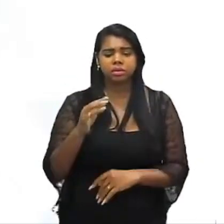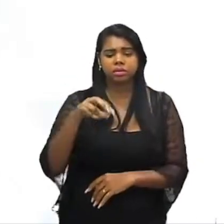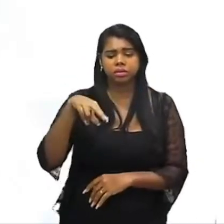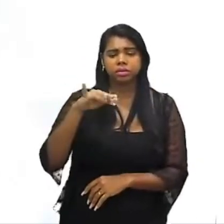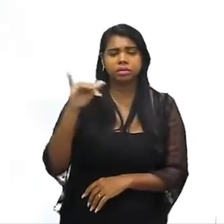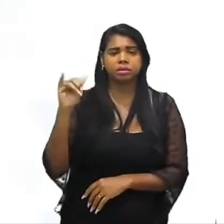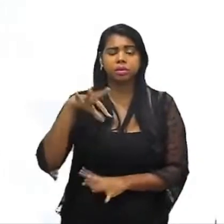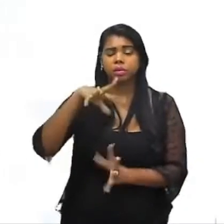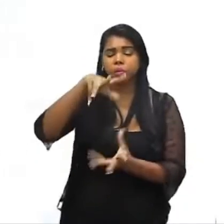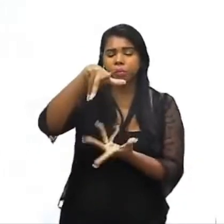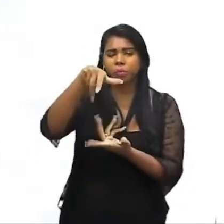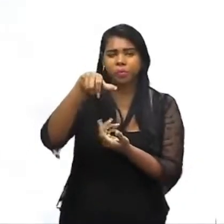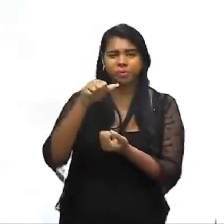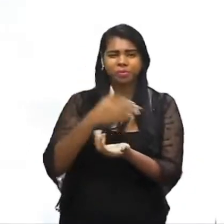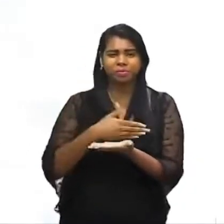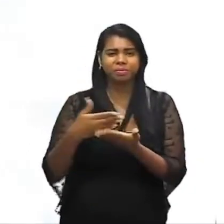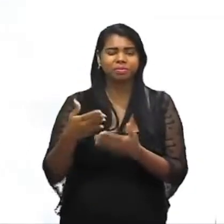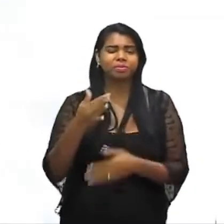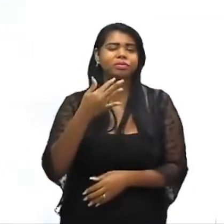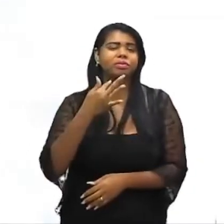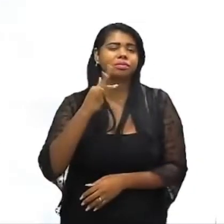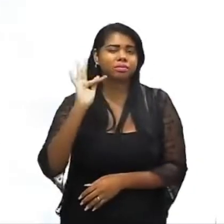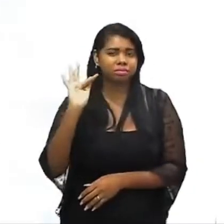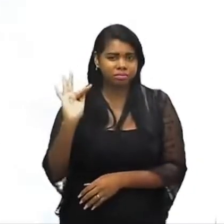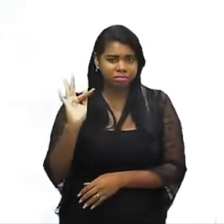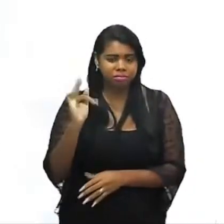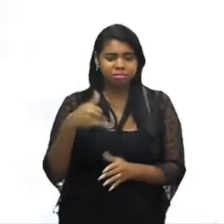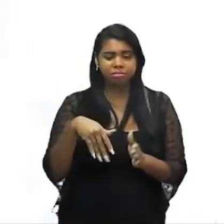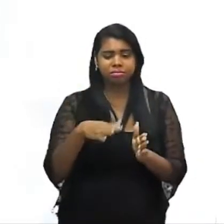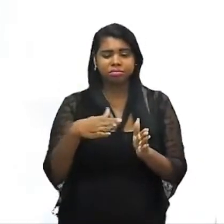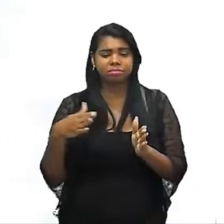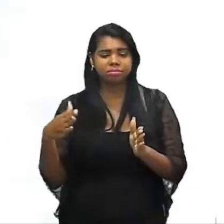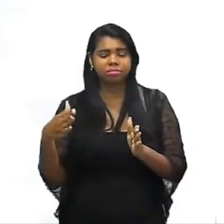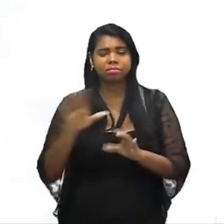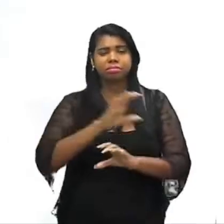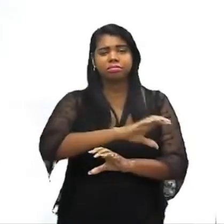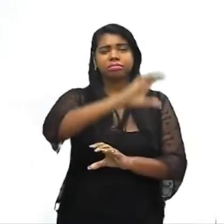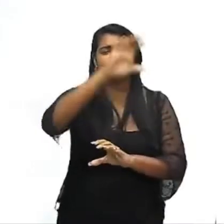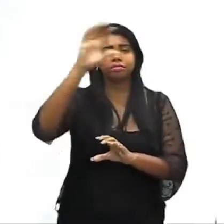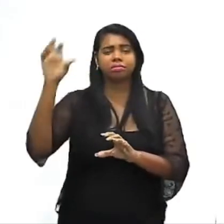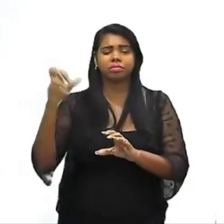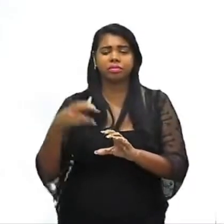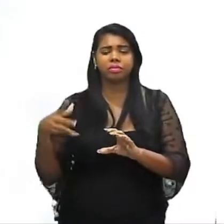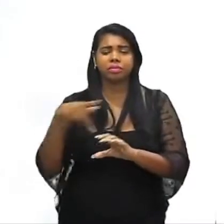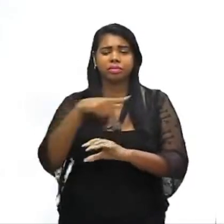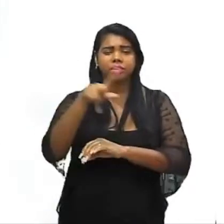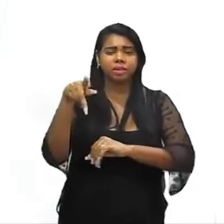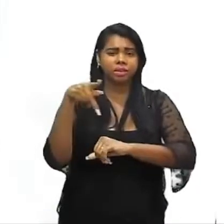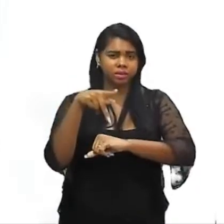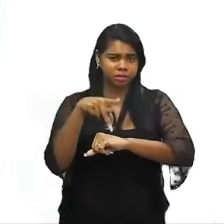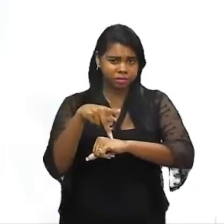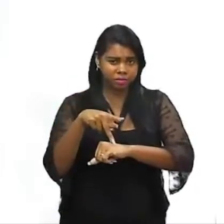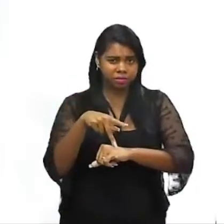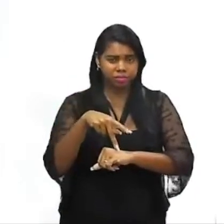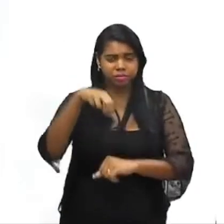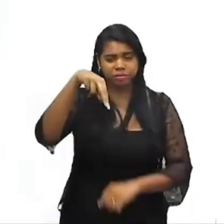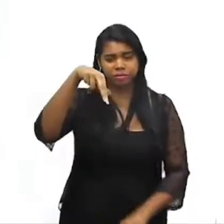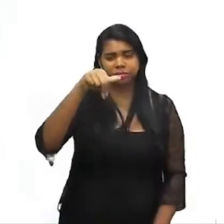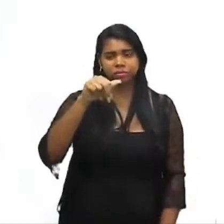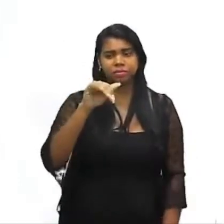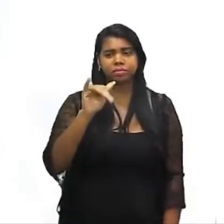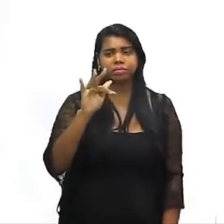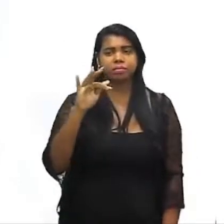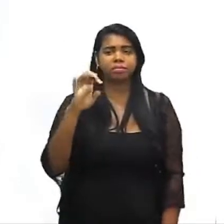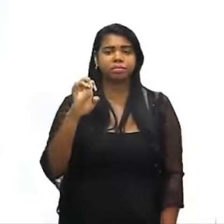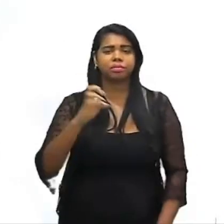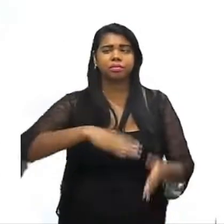só no Brasil. Começou na França e passou por todos os países. O naif está ligado exatamente à origem do